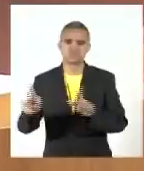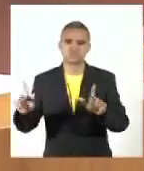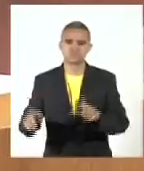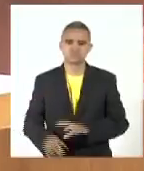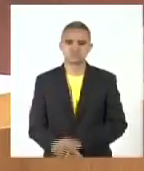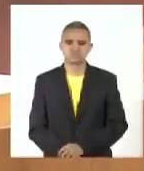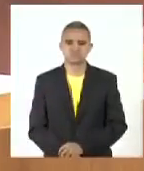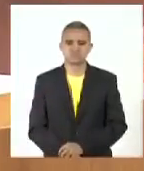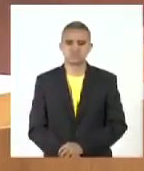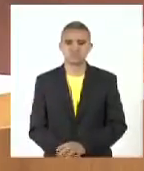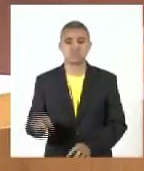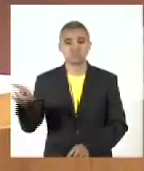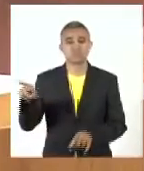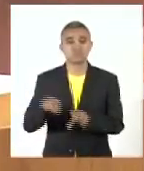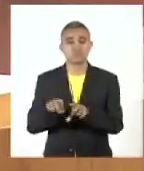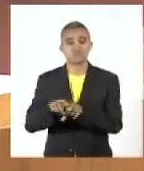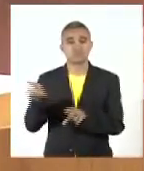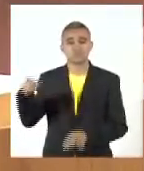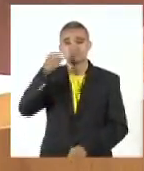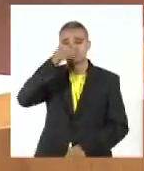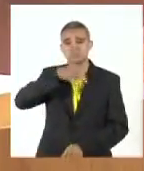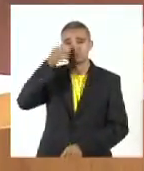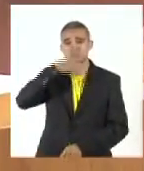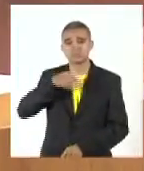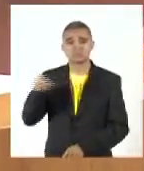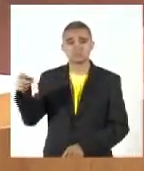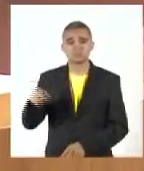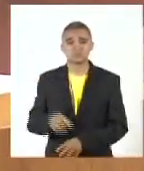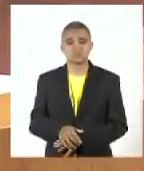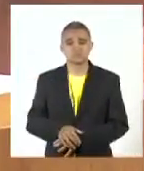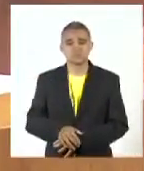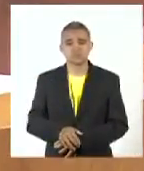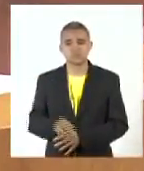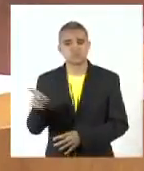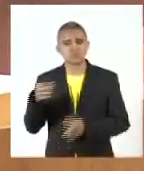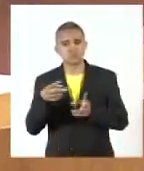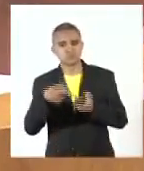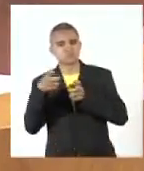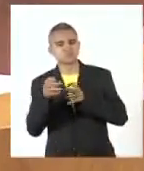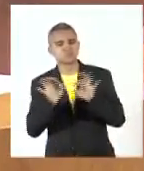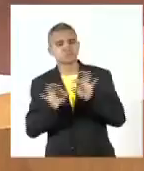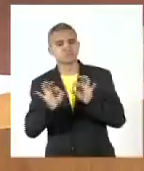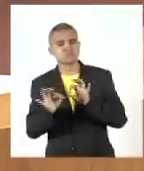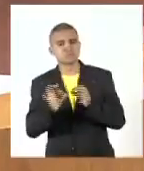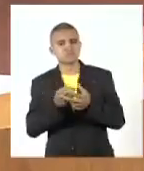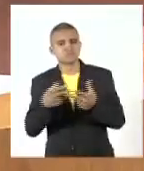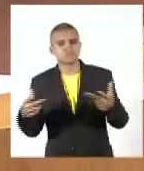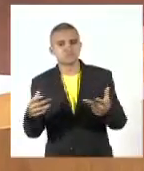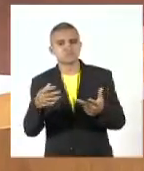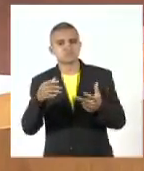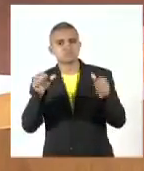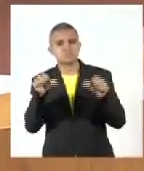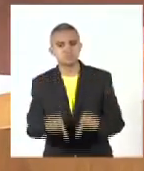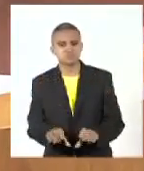E a arrogância dele não deixa ele ver que as coisas não estão caminhando bem.